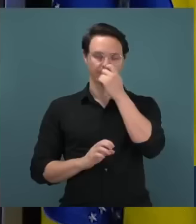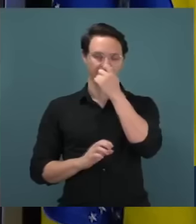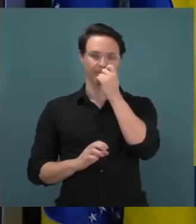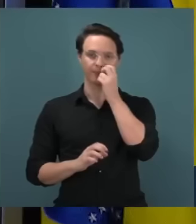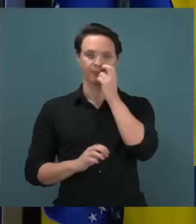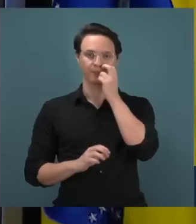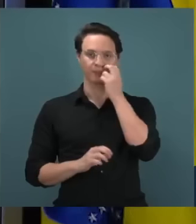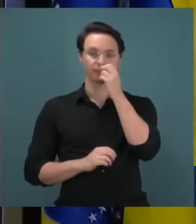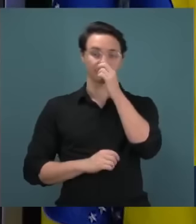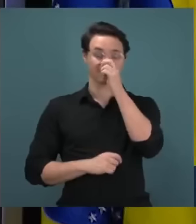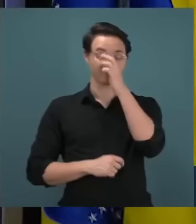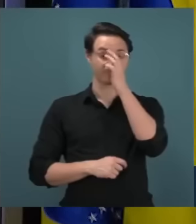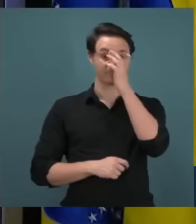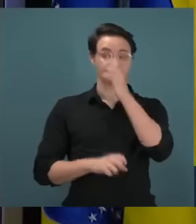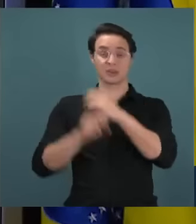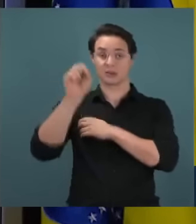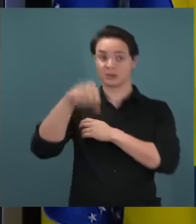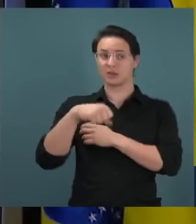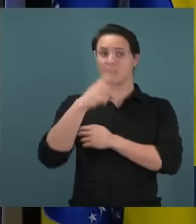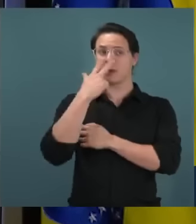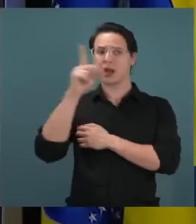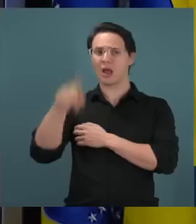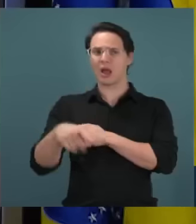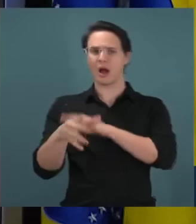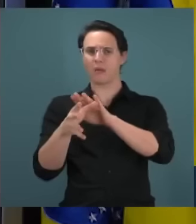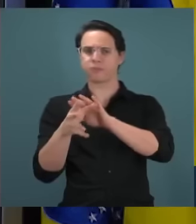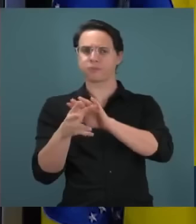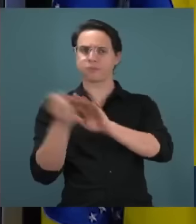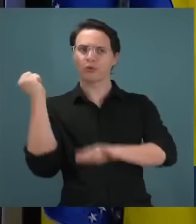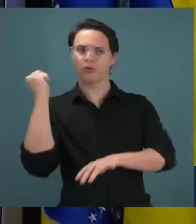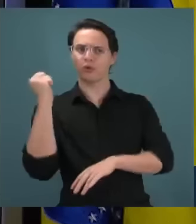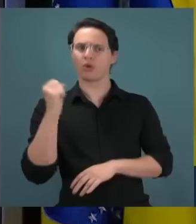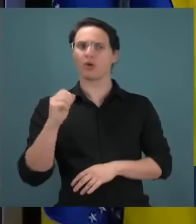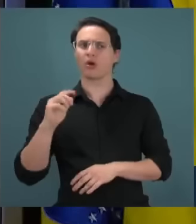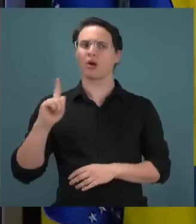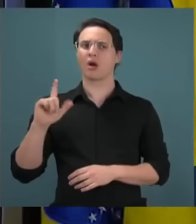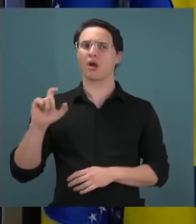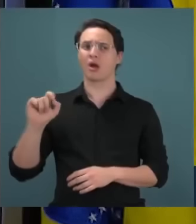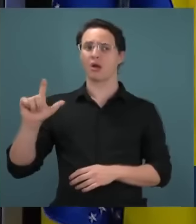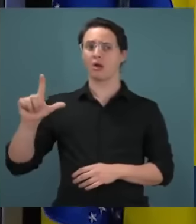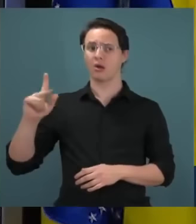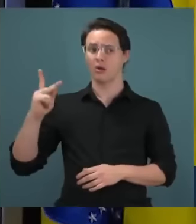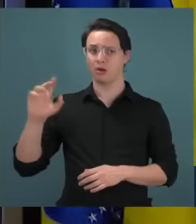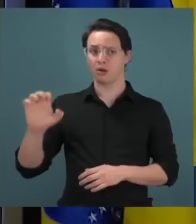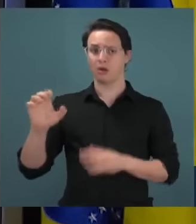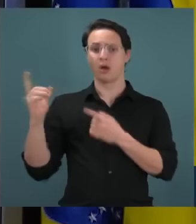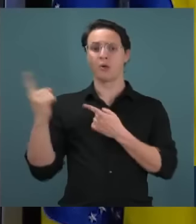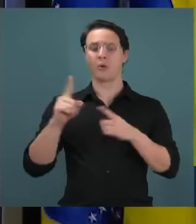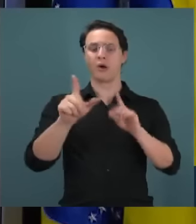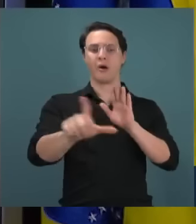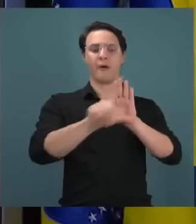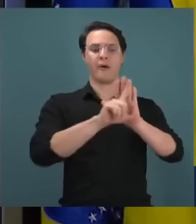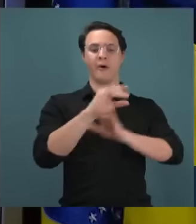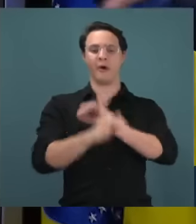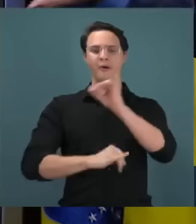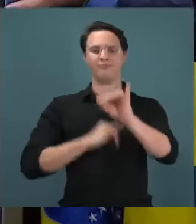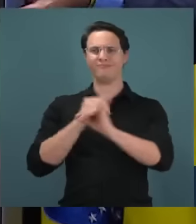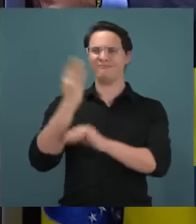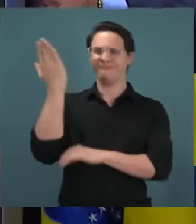Brasil. Sim, um golpe contra o marco civil da internet, que foi aprovado há 10 anos, e